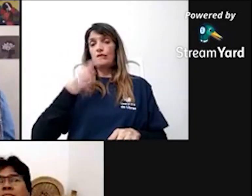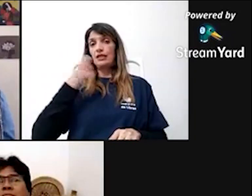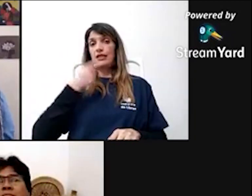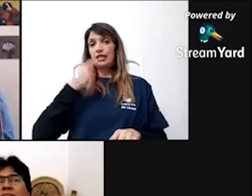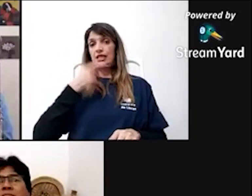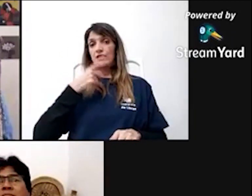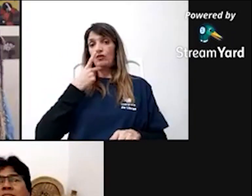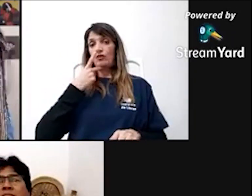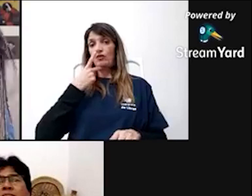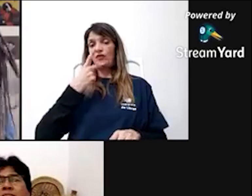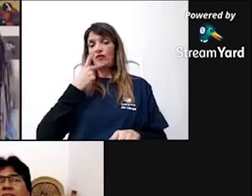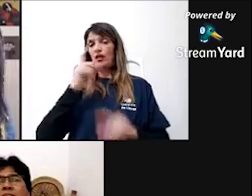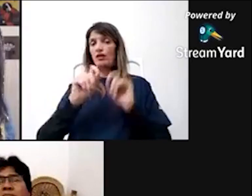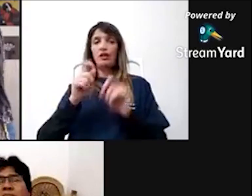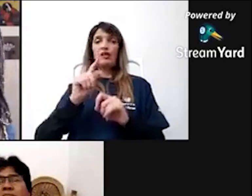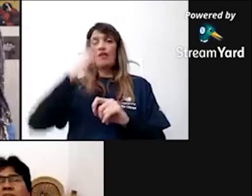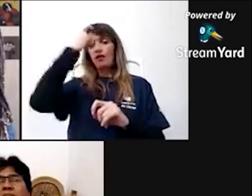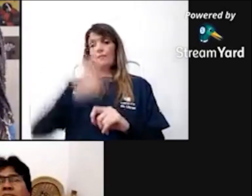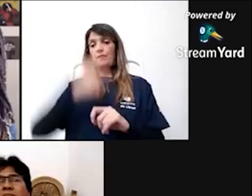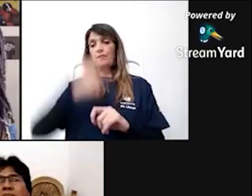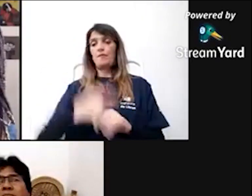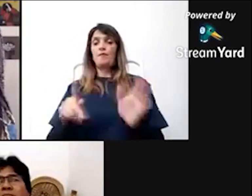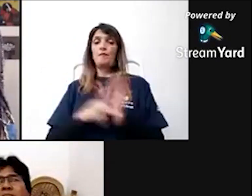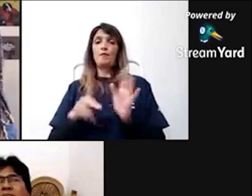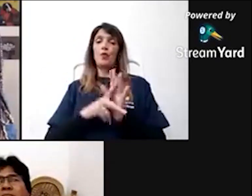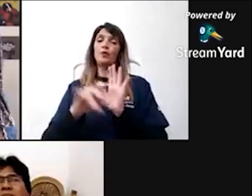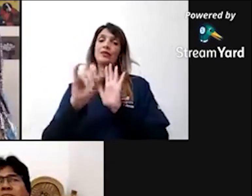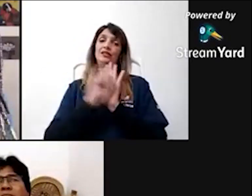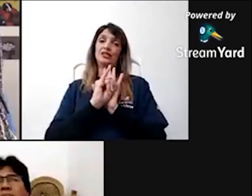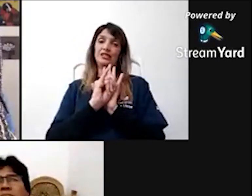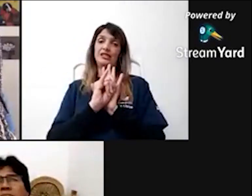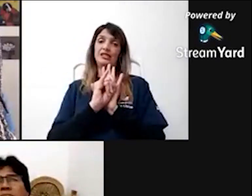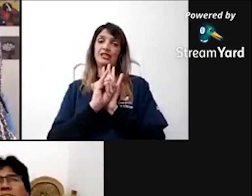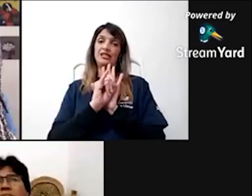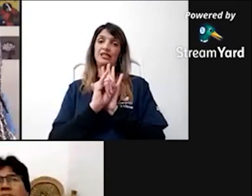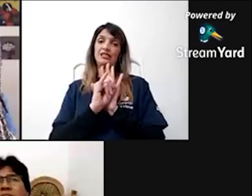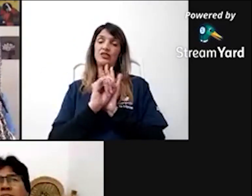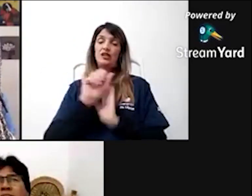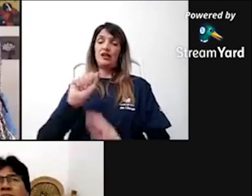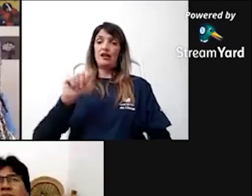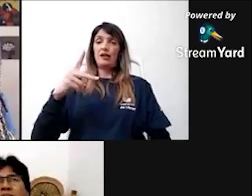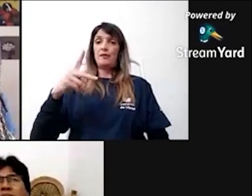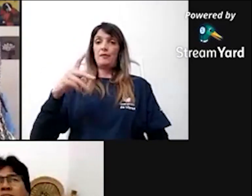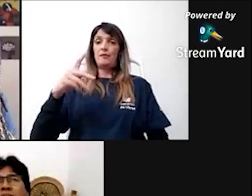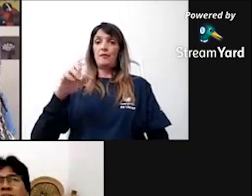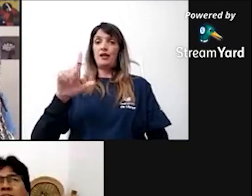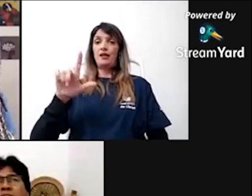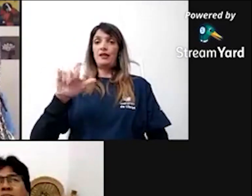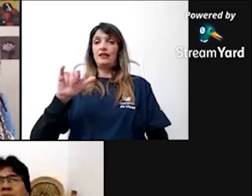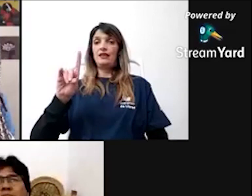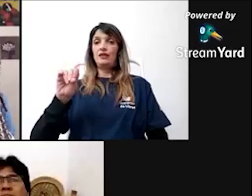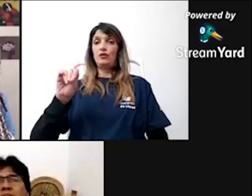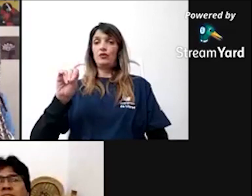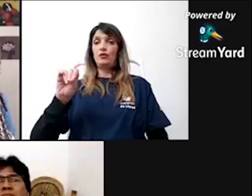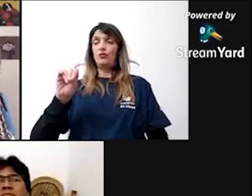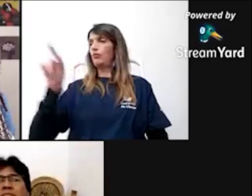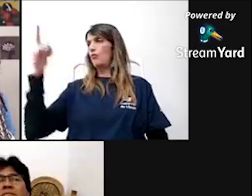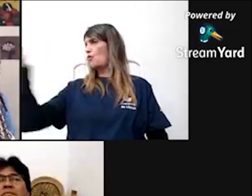não diz quem a gente é, né? O apelido é uma forma com que o outro